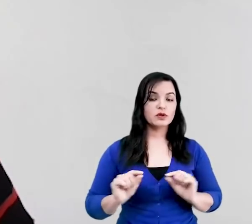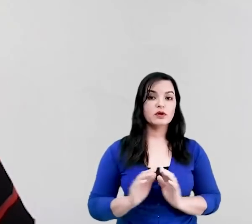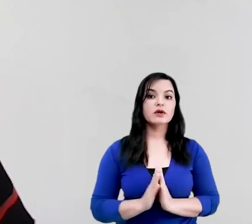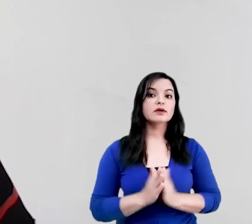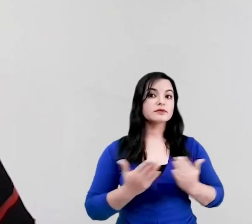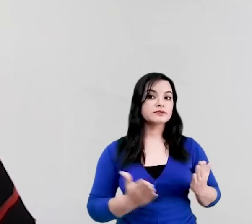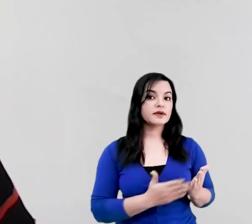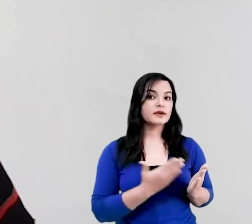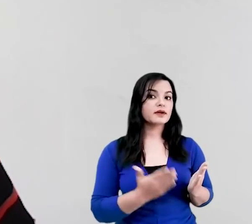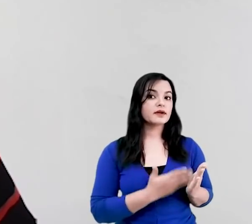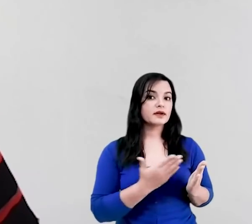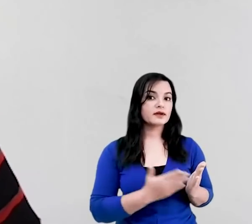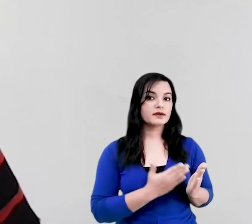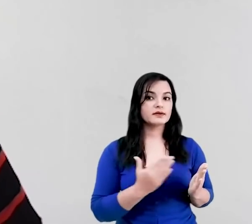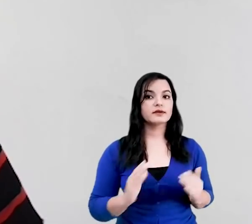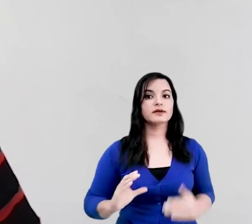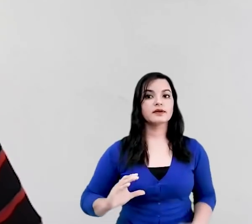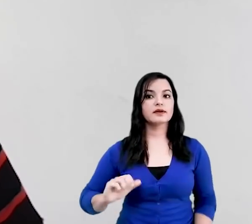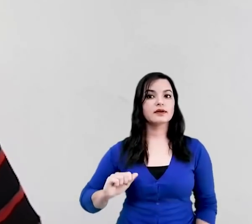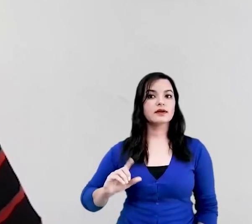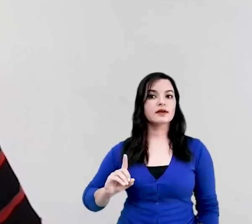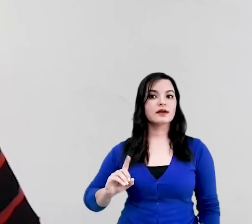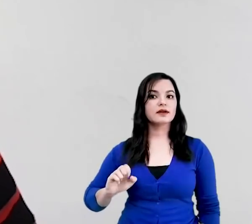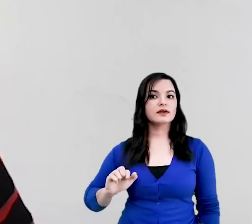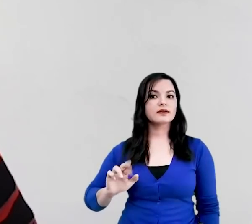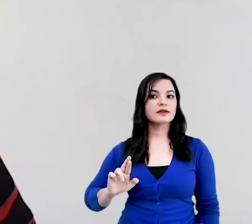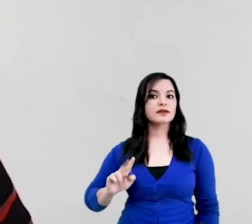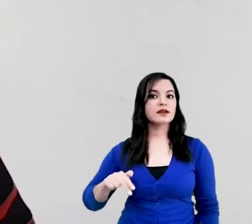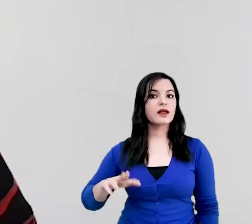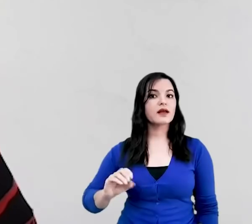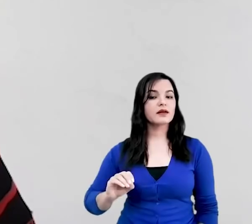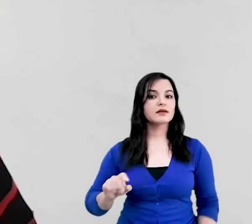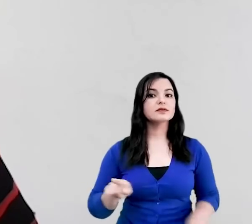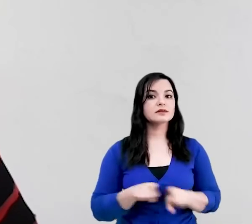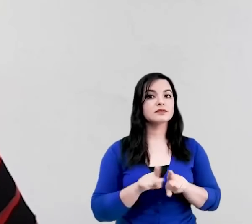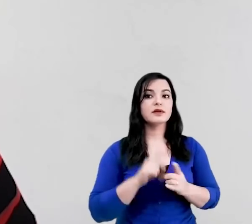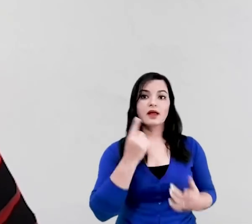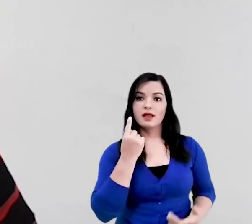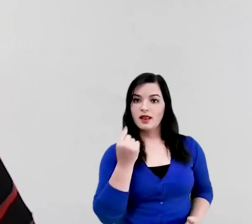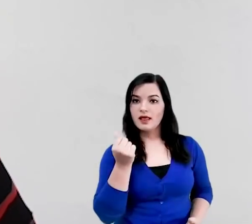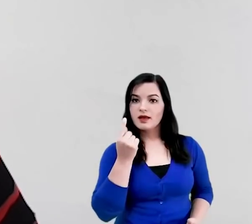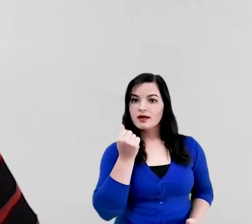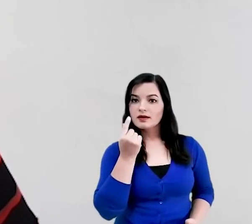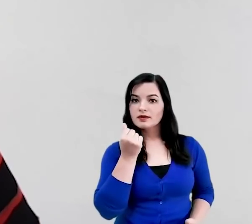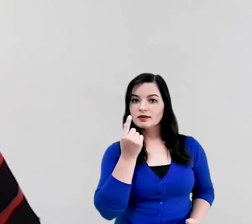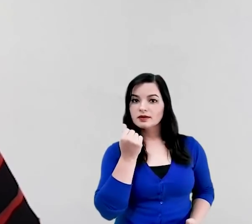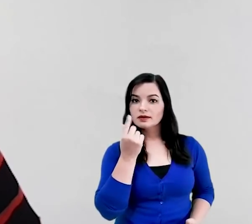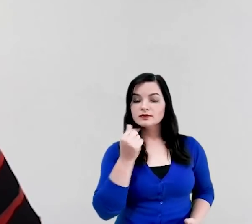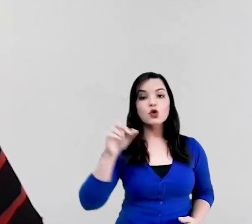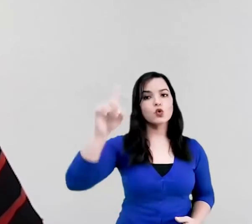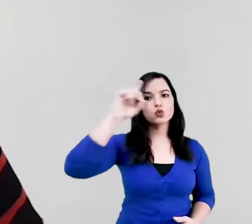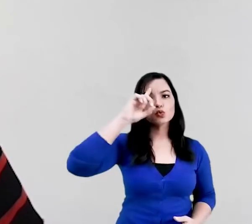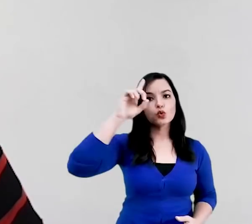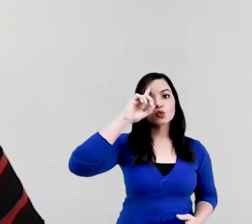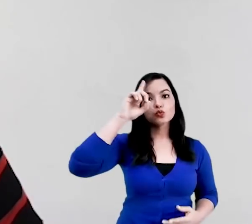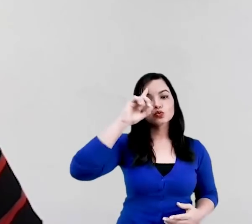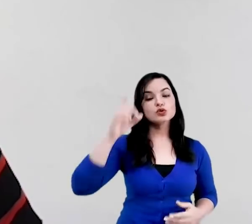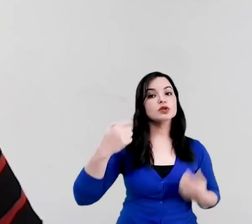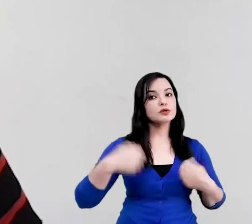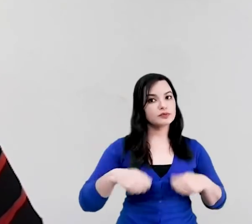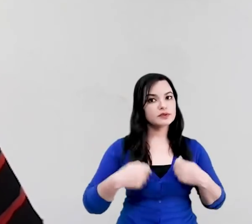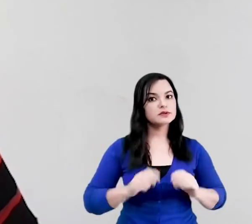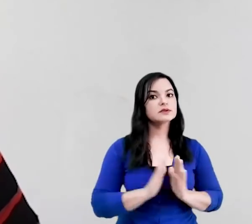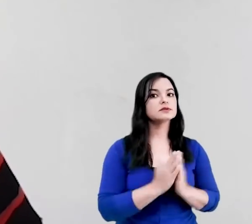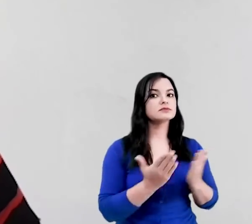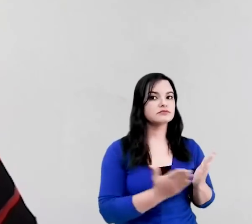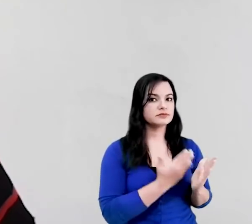realizar algumas anotações, mas busque todos os dias deixar esses materiais já separados para a gente poder ganhar